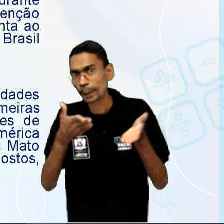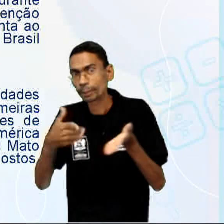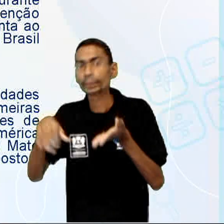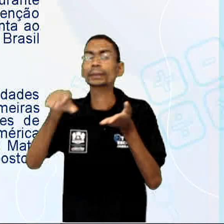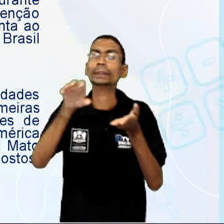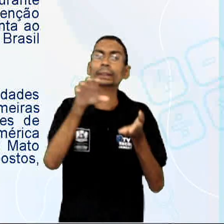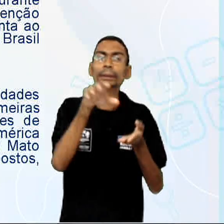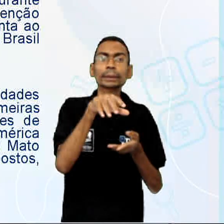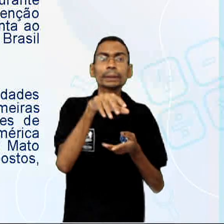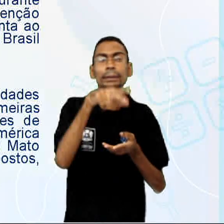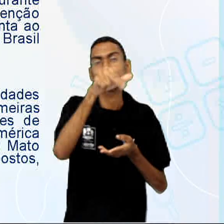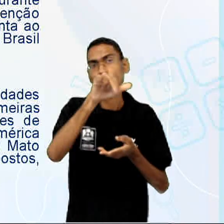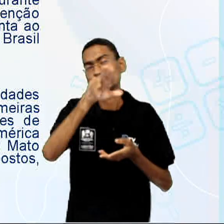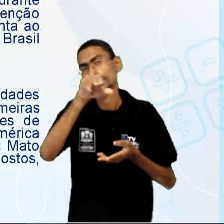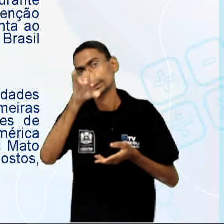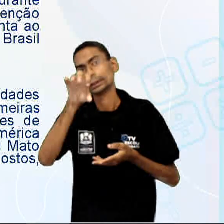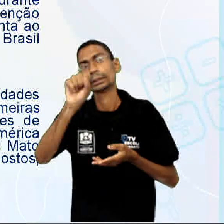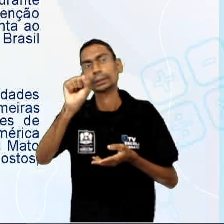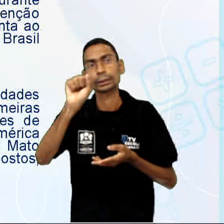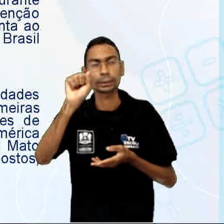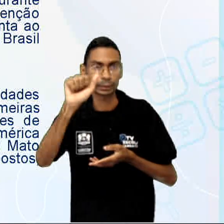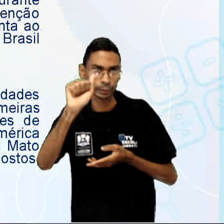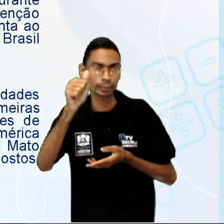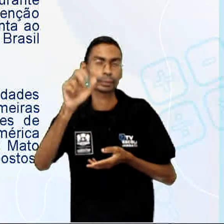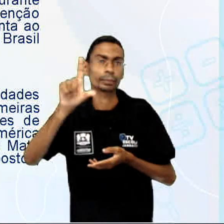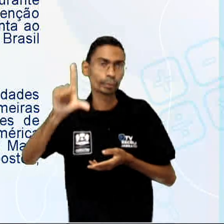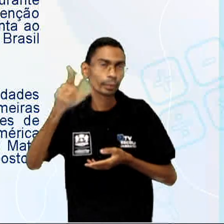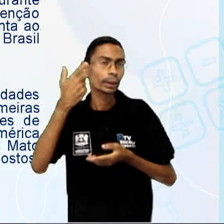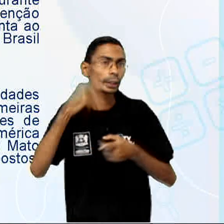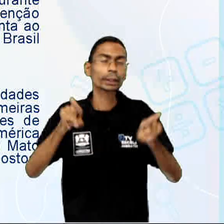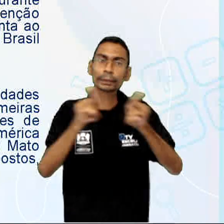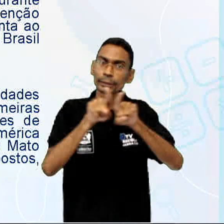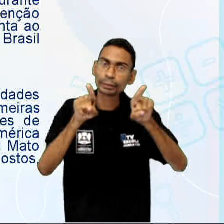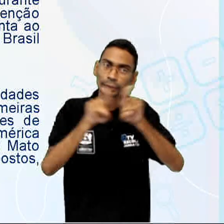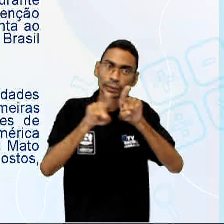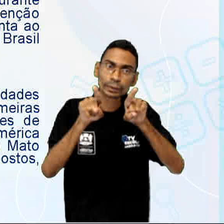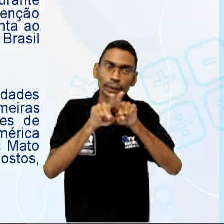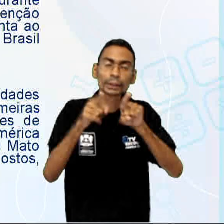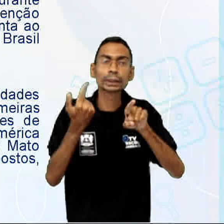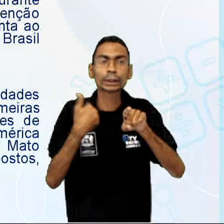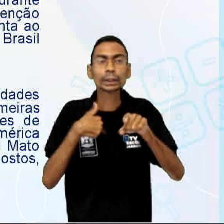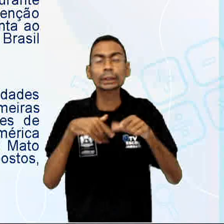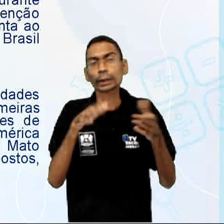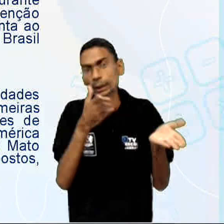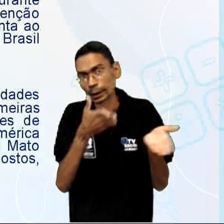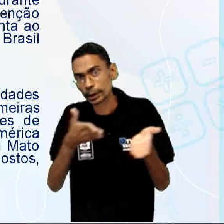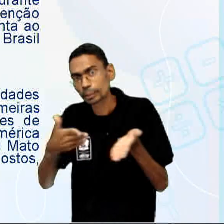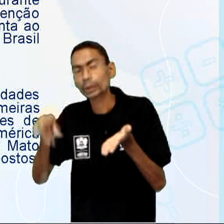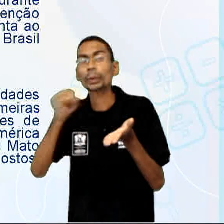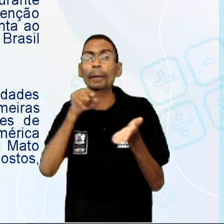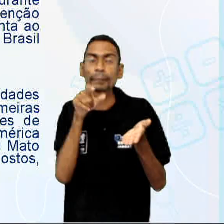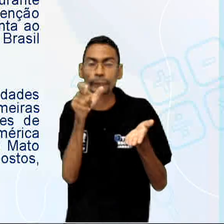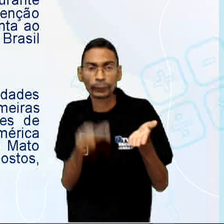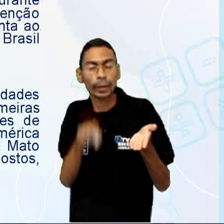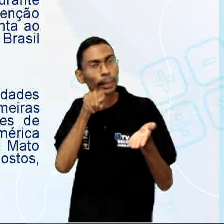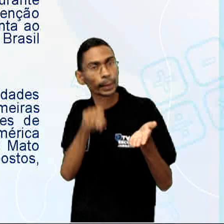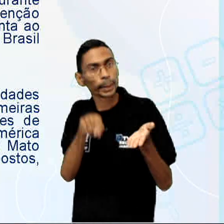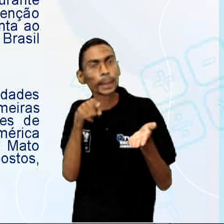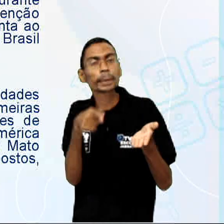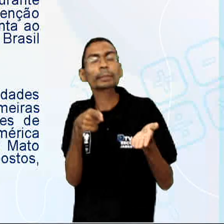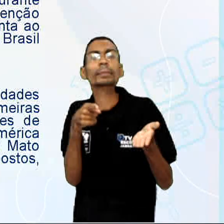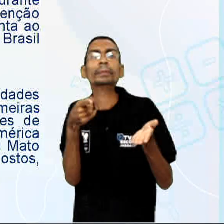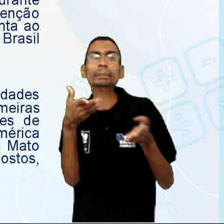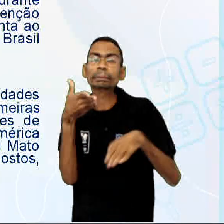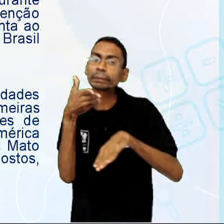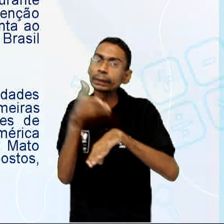Nassau governa o Brasil holandês. Depois disso, tem uma certa decadência, e século XVIII, com a descoberta do